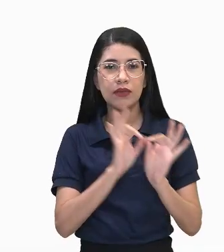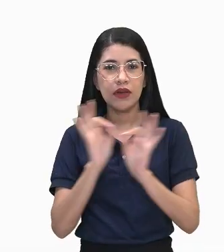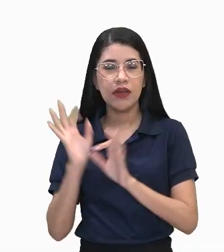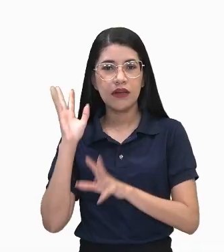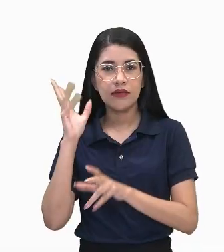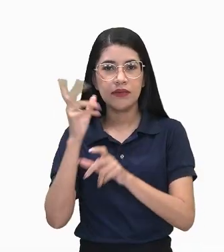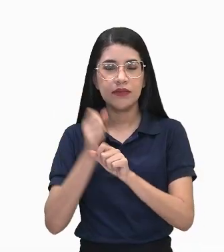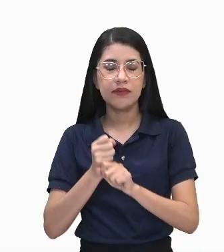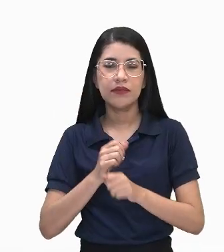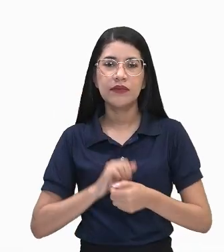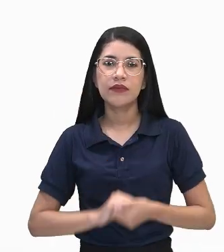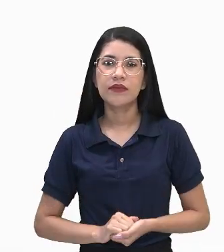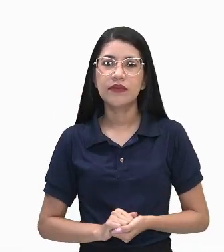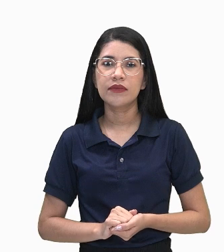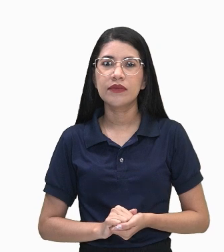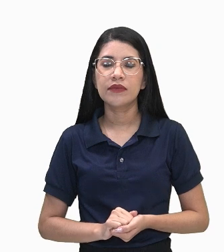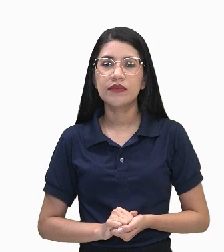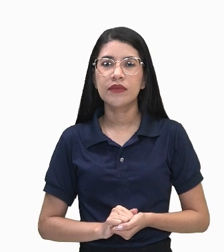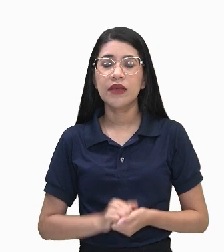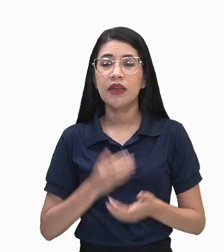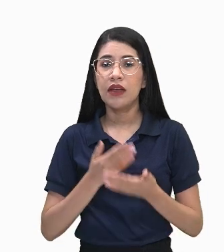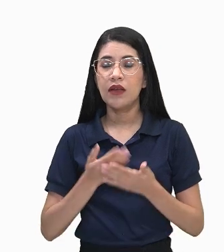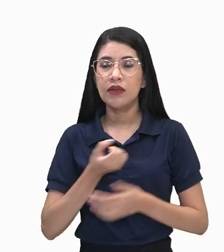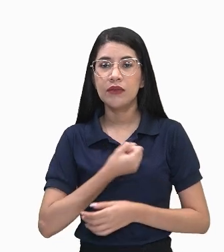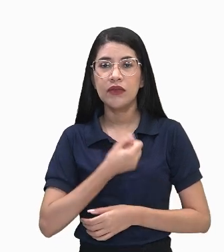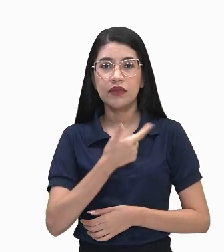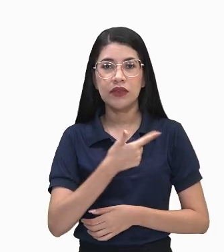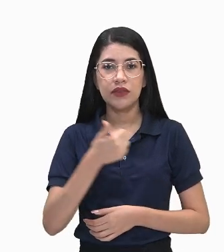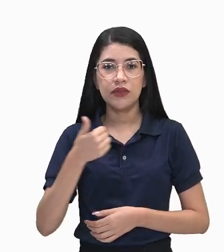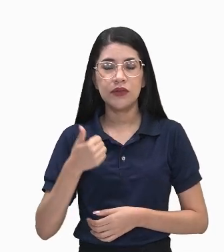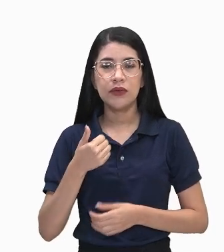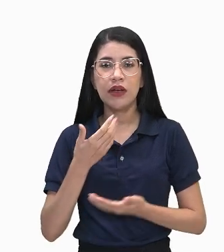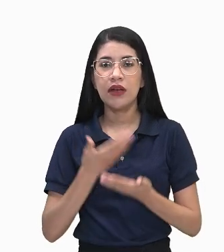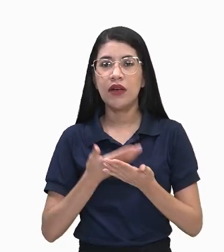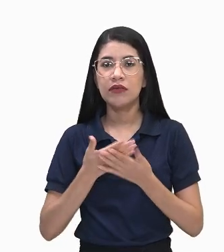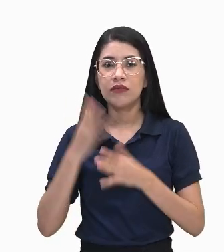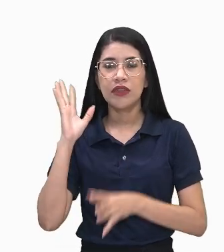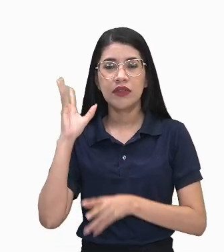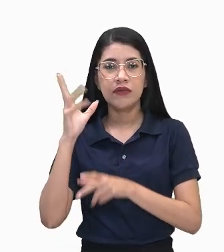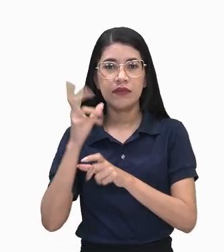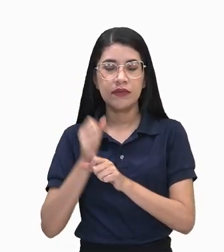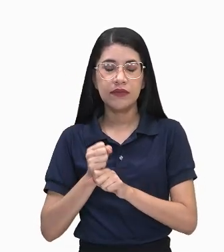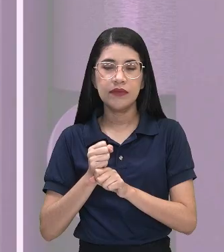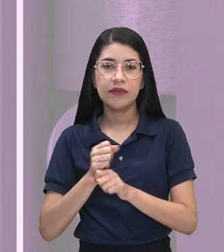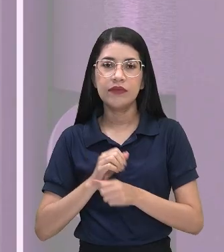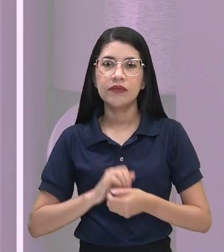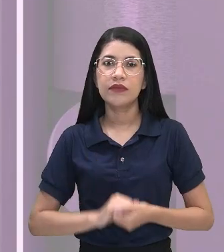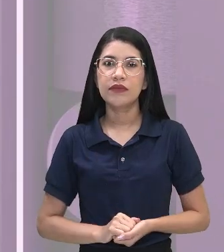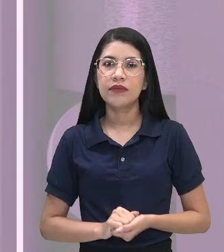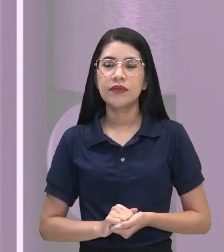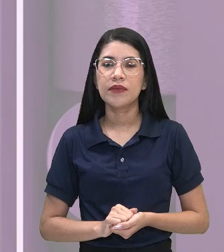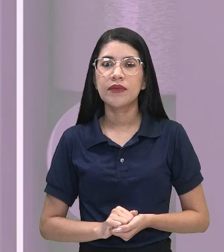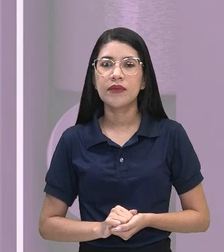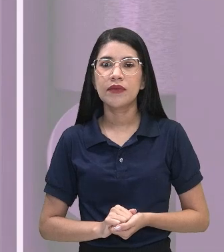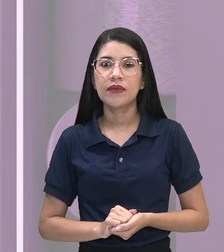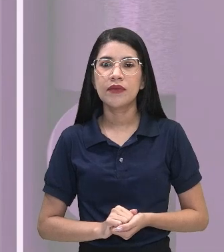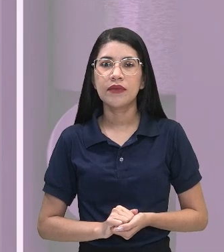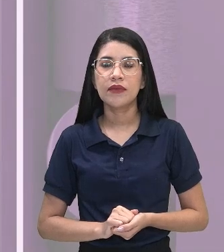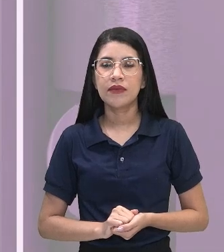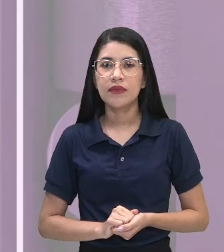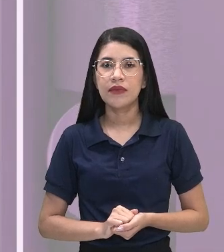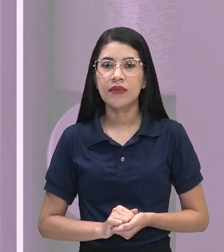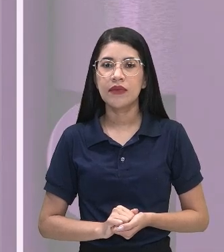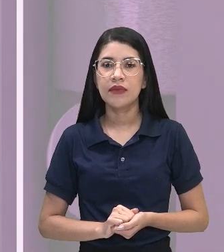revisão. Aí está, a aula de número 21 é a aula de revisão e avaliação, ok?